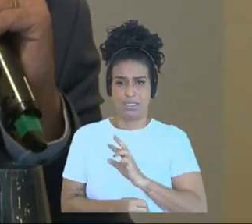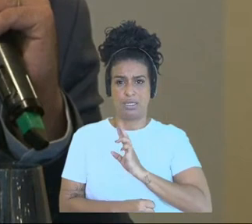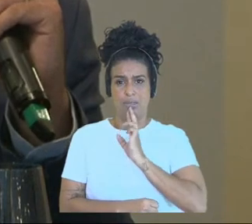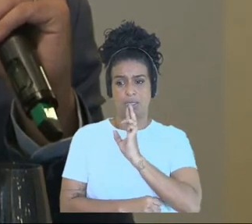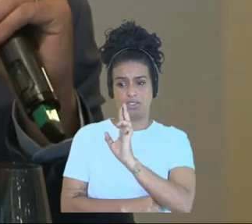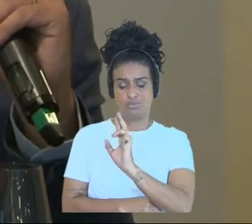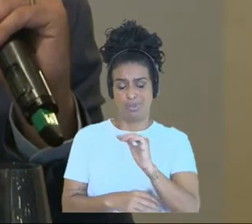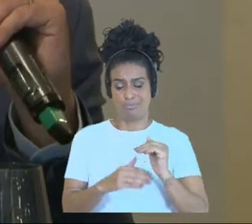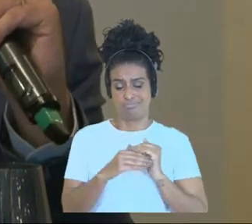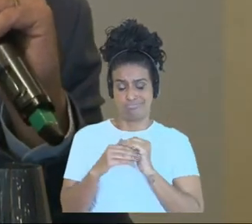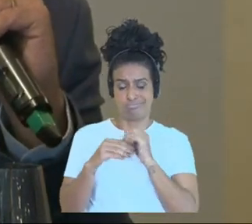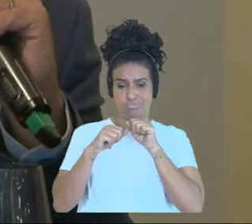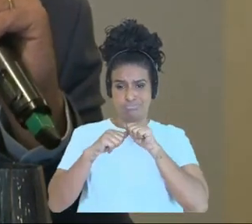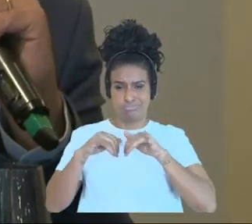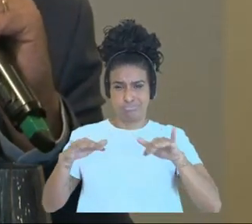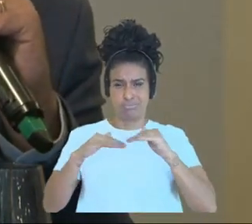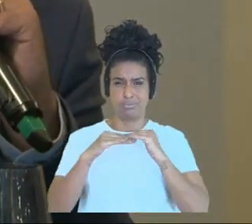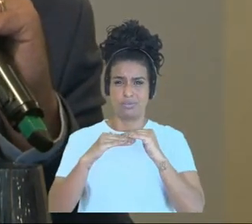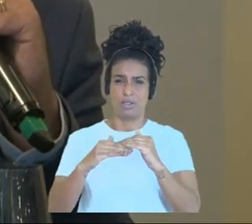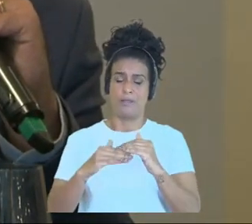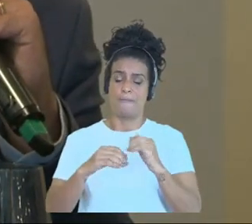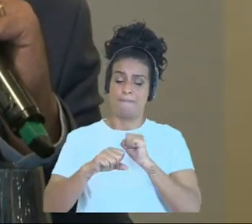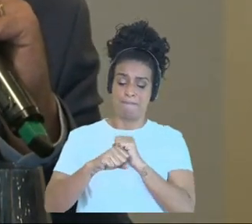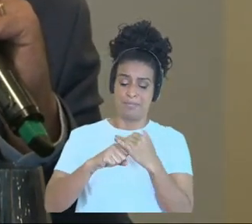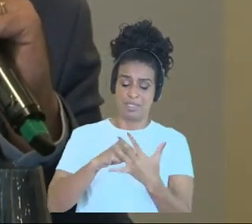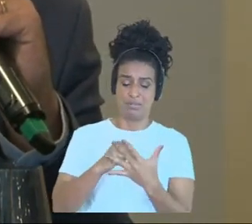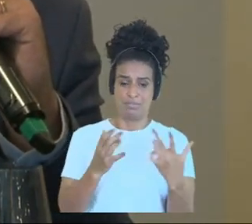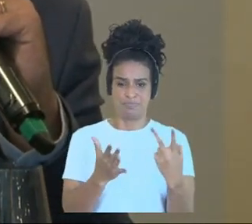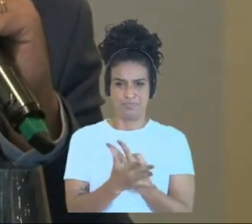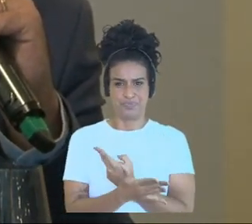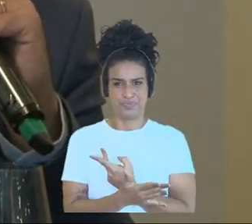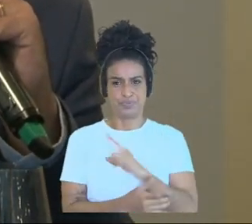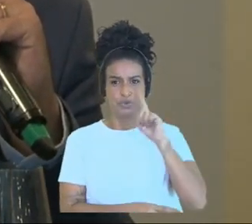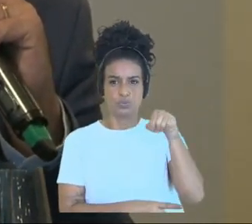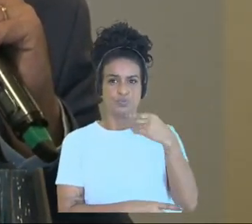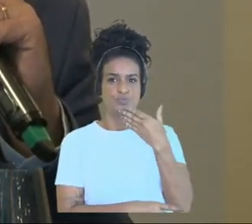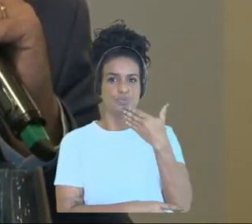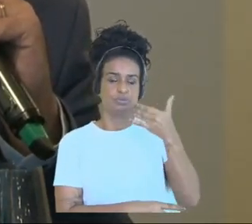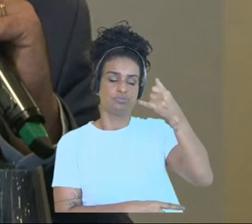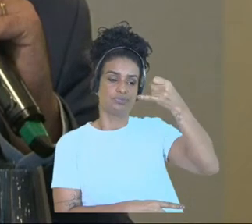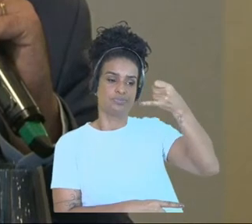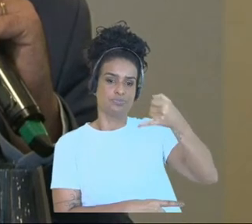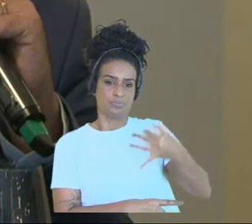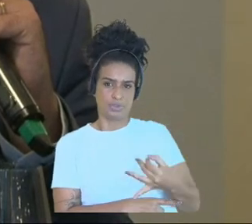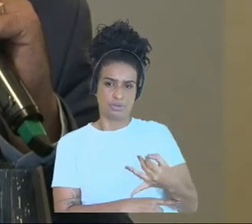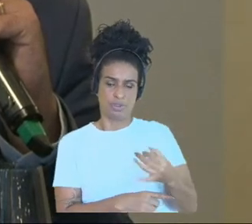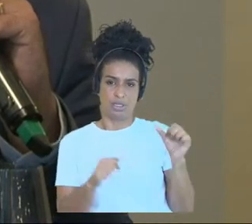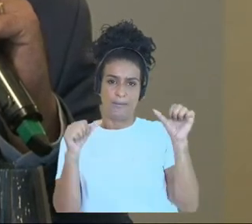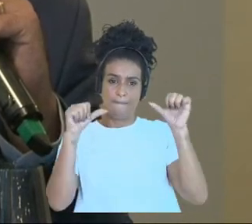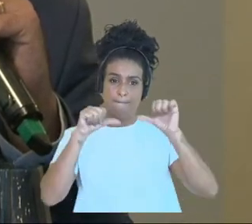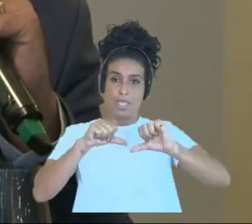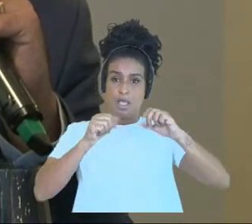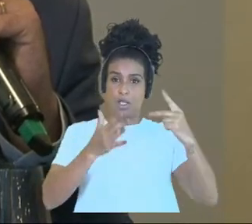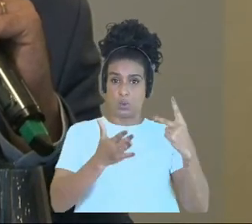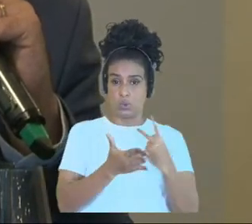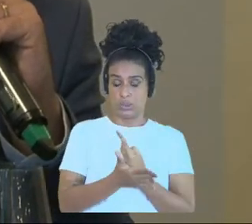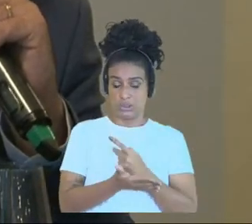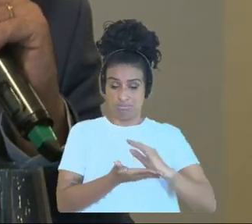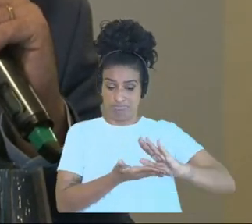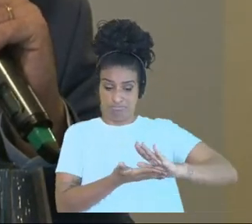resposta coletiva à pandemia. E o outro elemento que explica uma parte dessa história trágica é